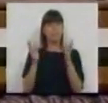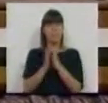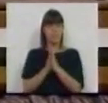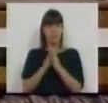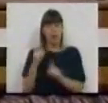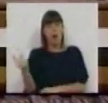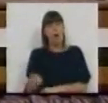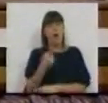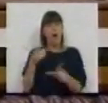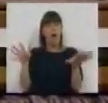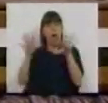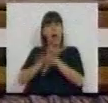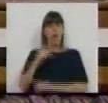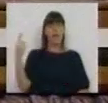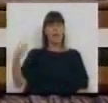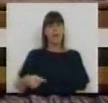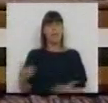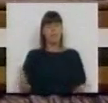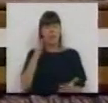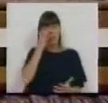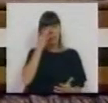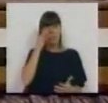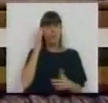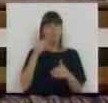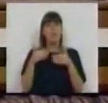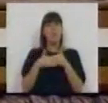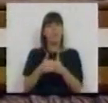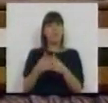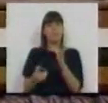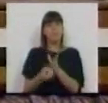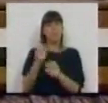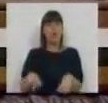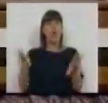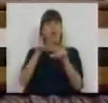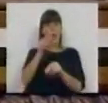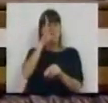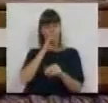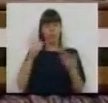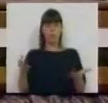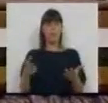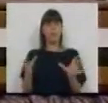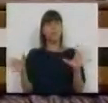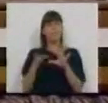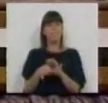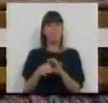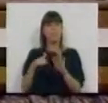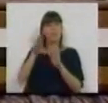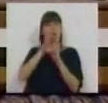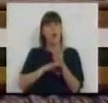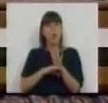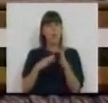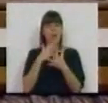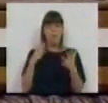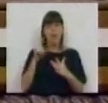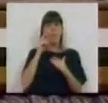a lentidão artificialmente imposta aos procedimentos da formação de um novo governo, que corresponda às condições de